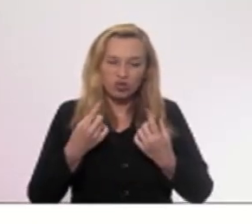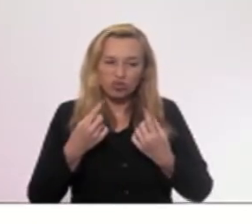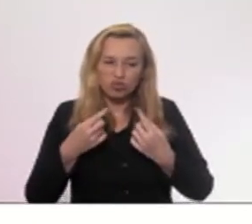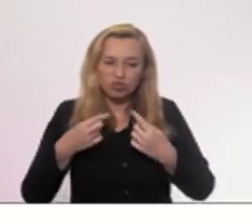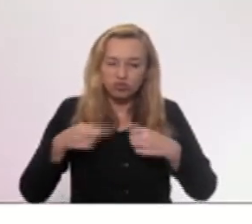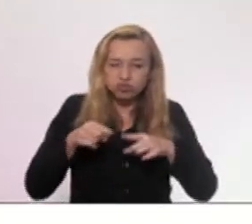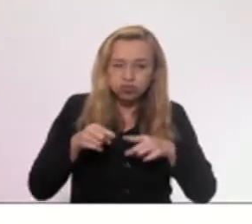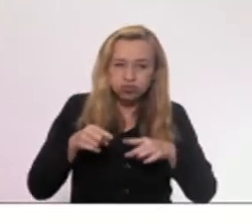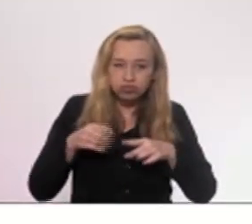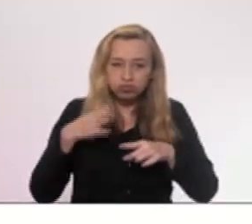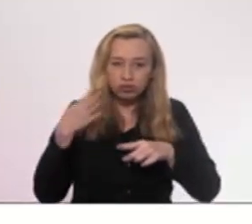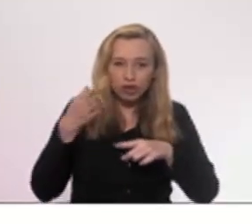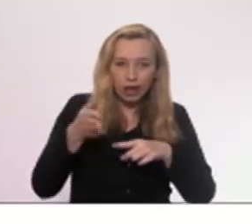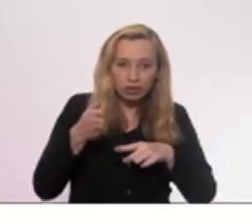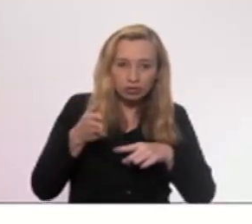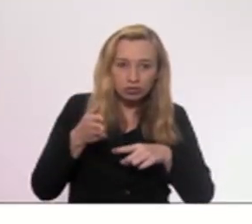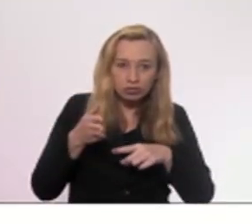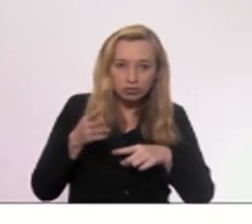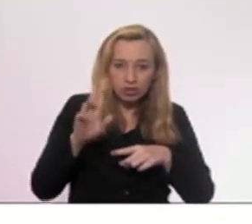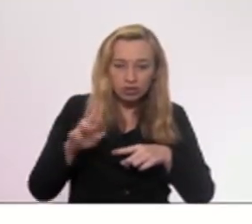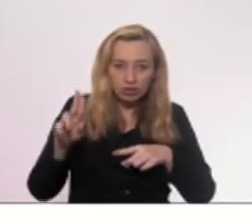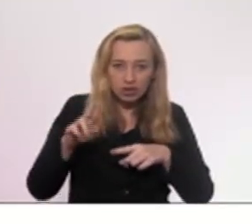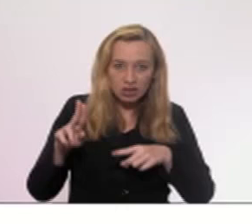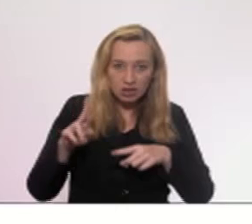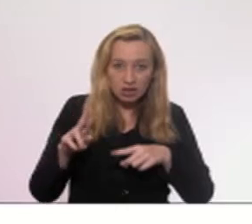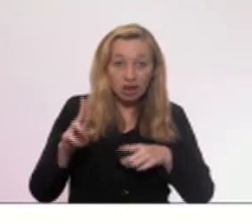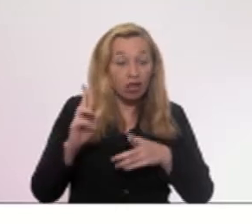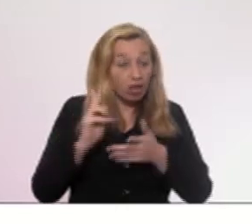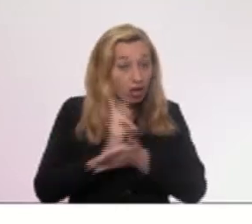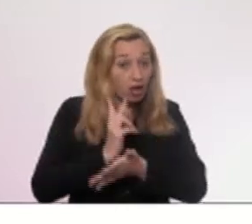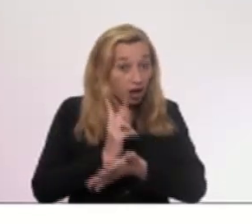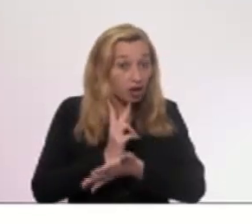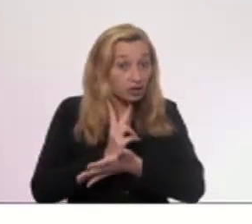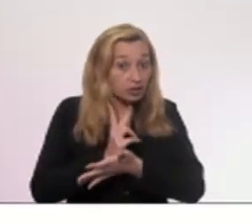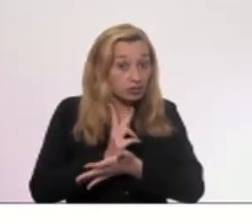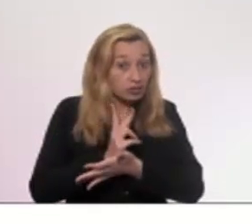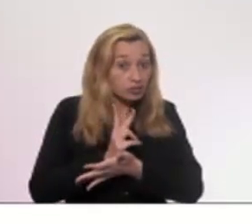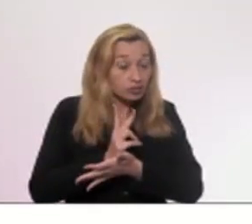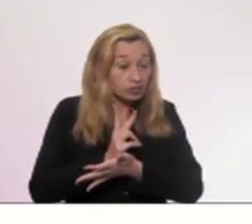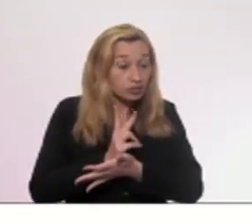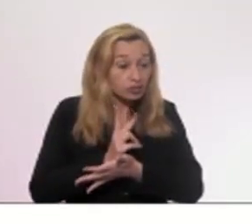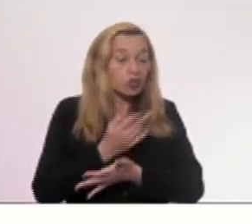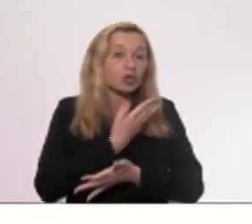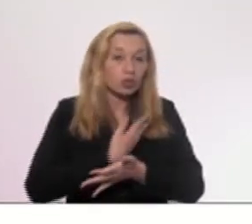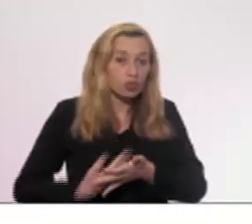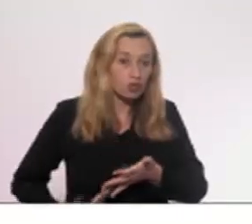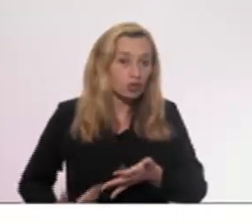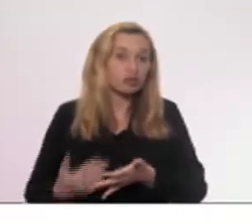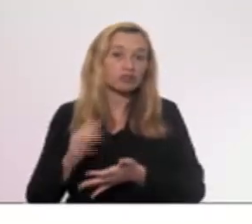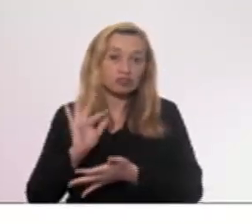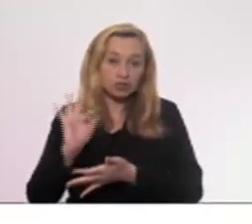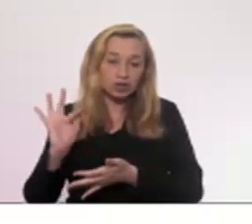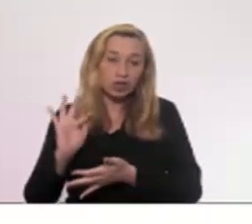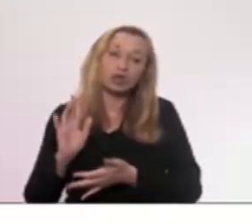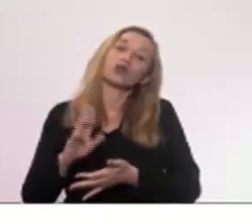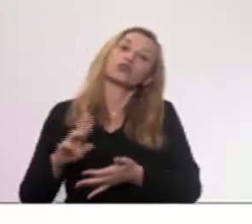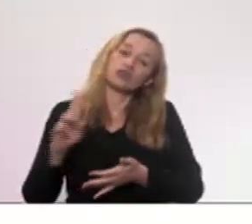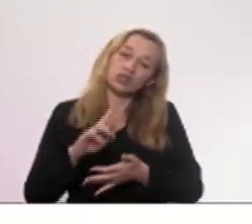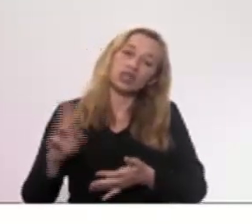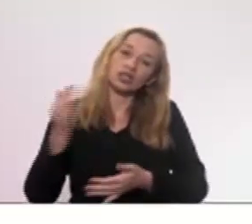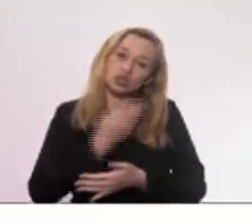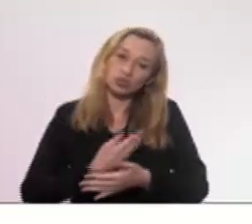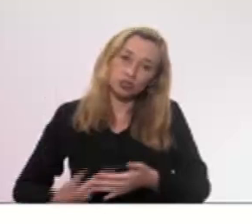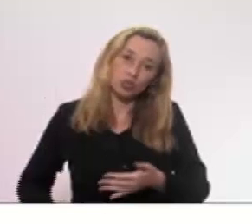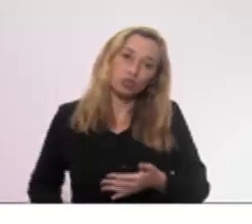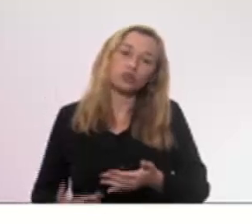um ataque direto, frontal, depreciativo, desqualificador do governo federal em relação às universidades públicas,